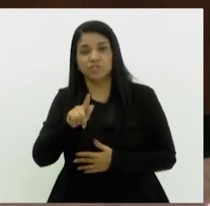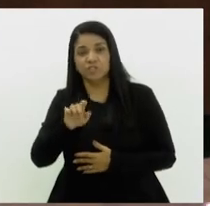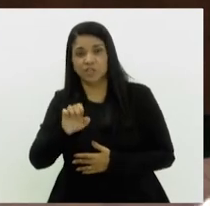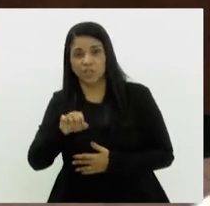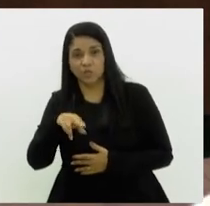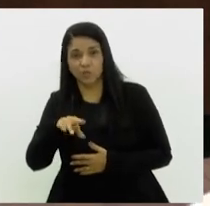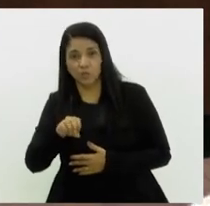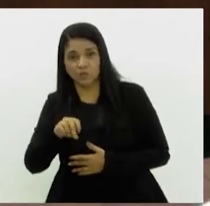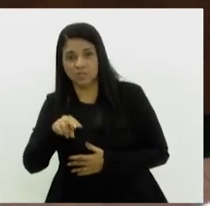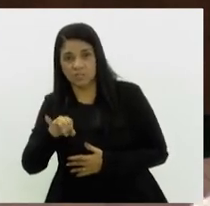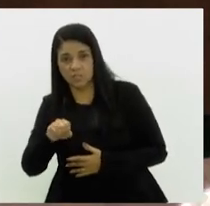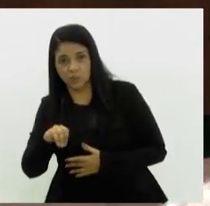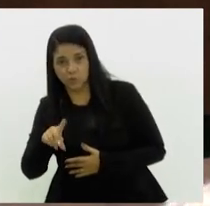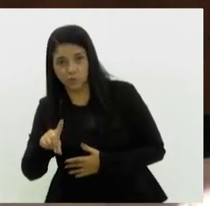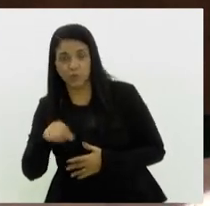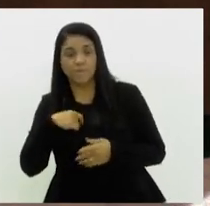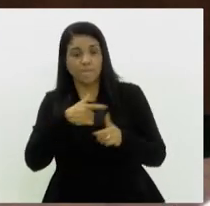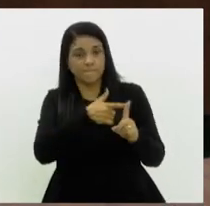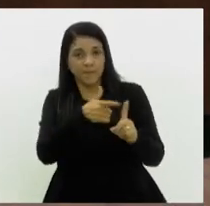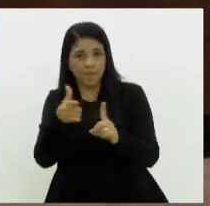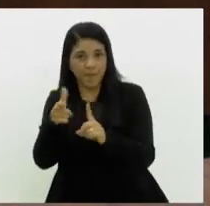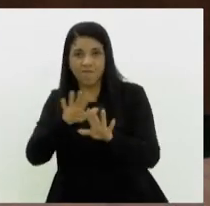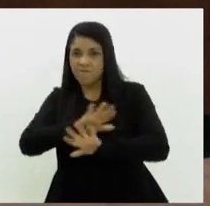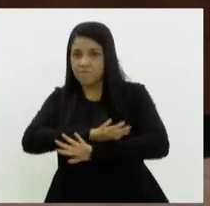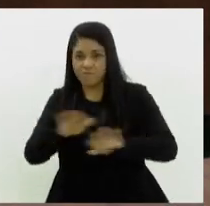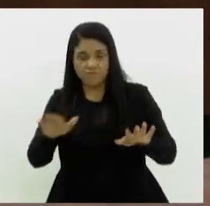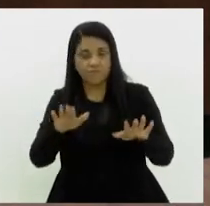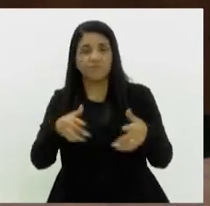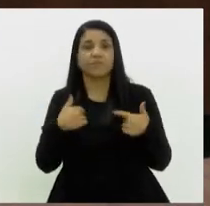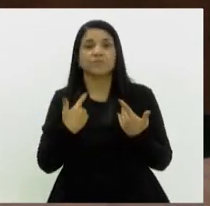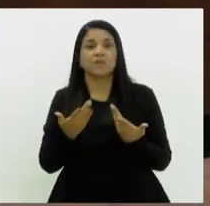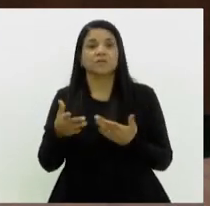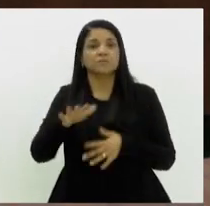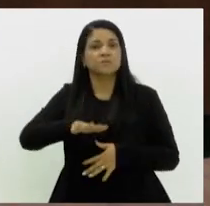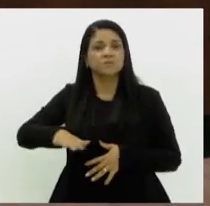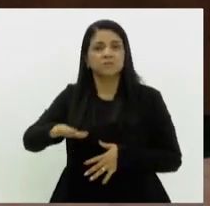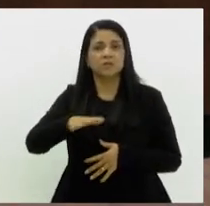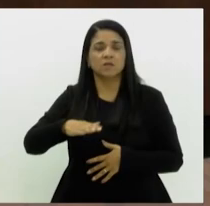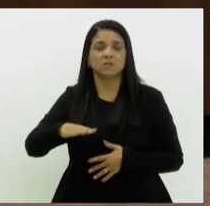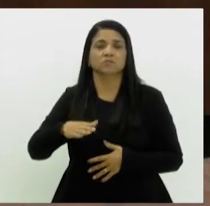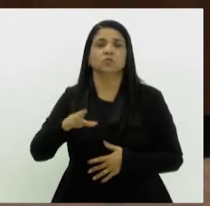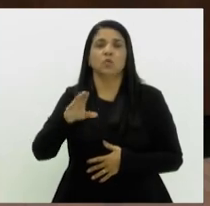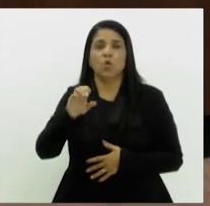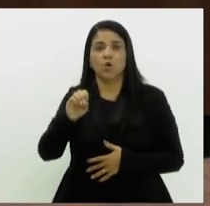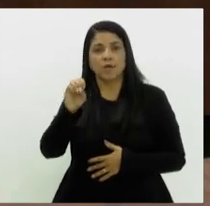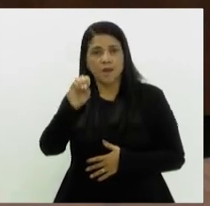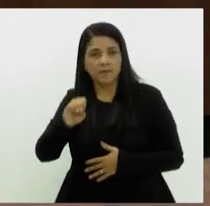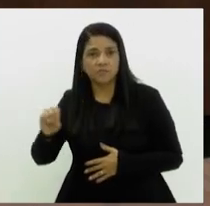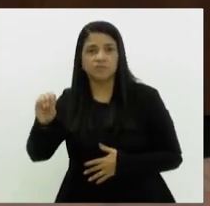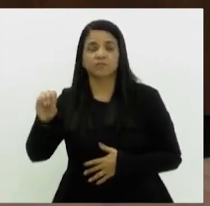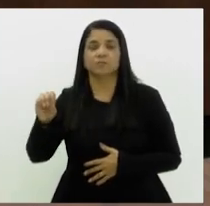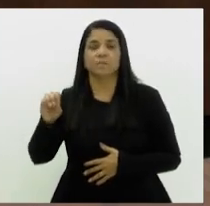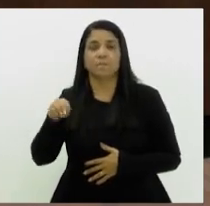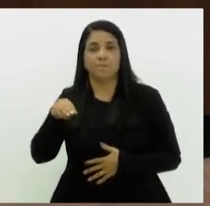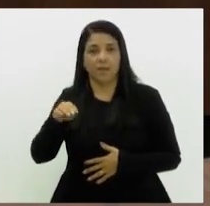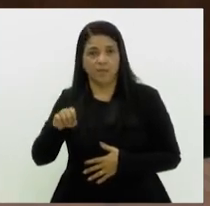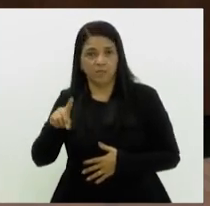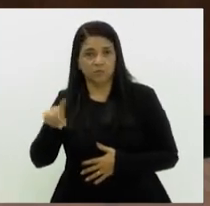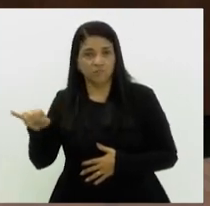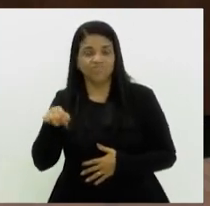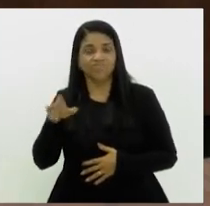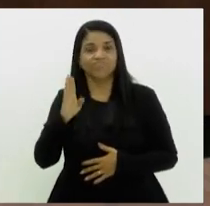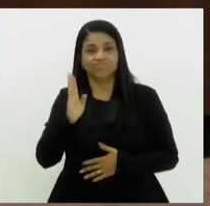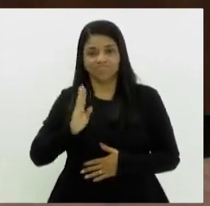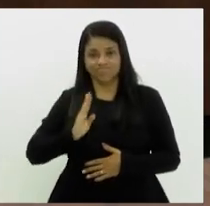Os árabes também compreendem aquele território do Oriente Médio, e, inclusive, se formos ver, a Palestina chegou